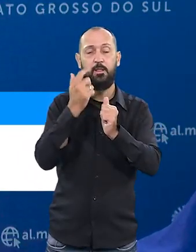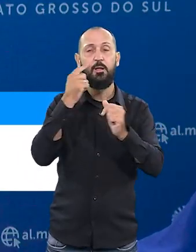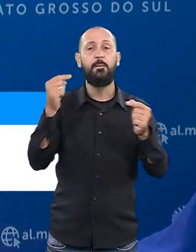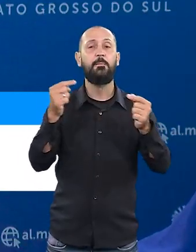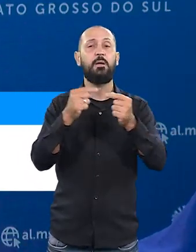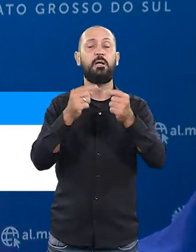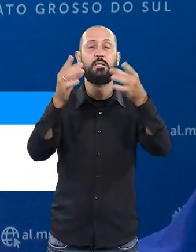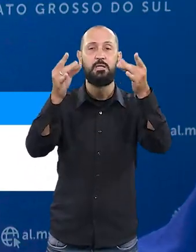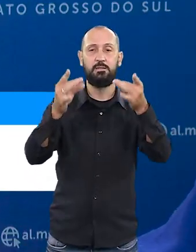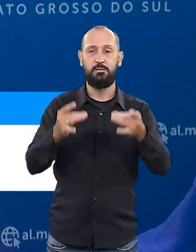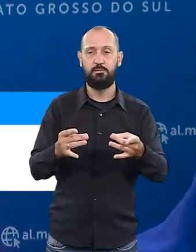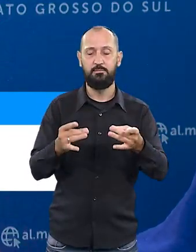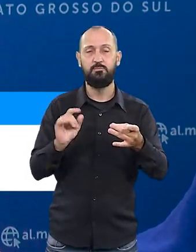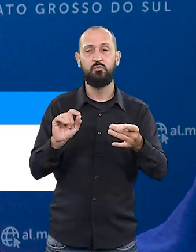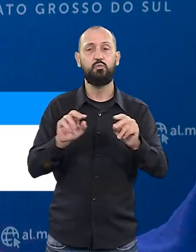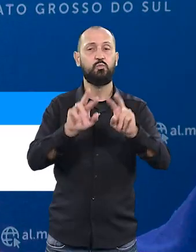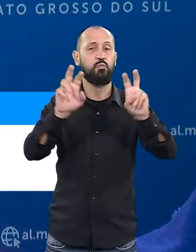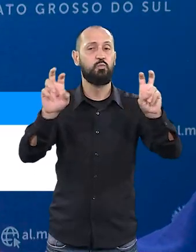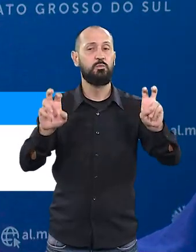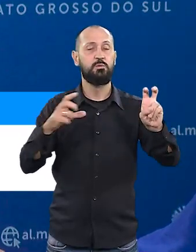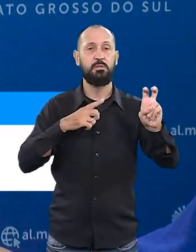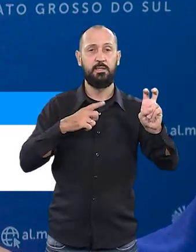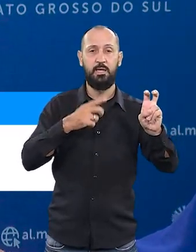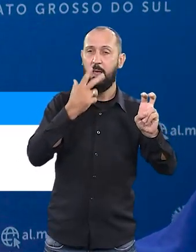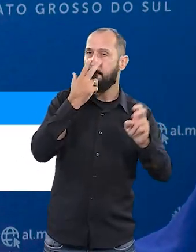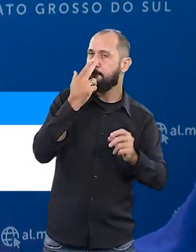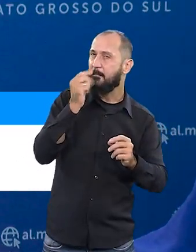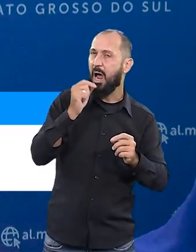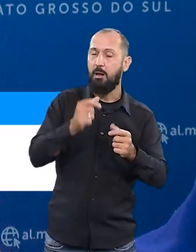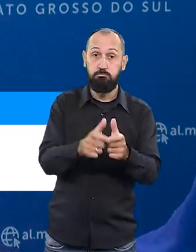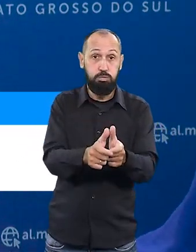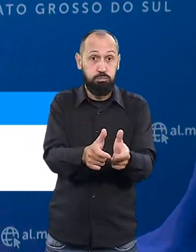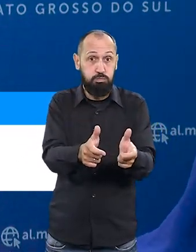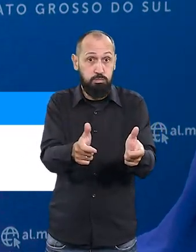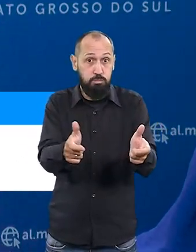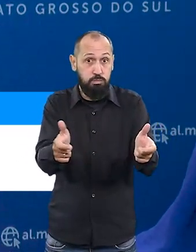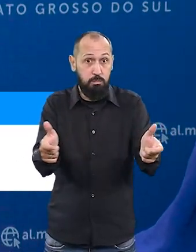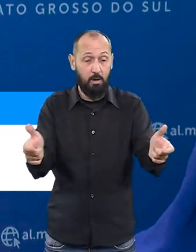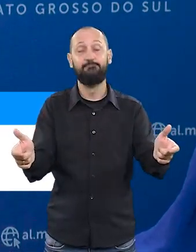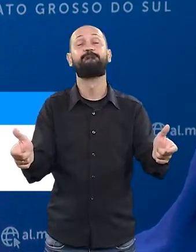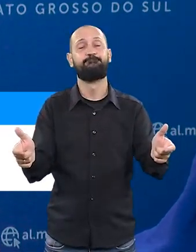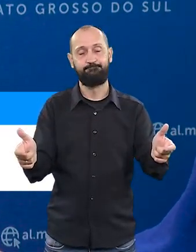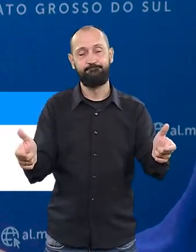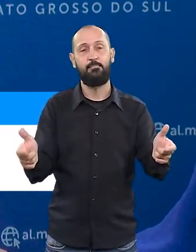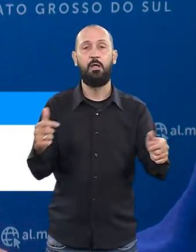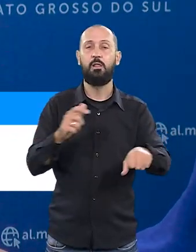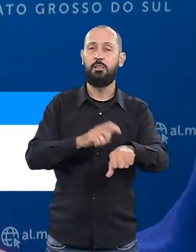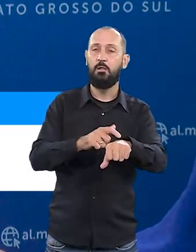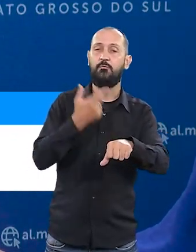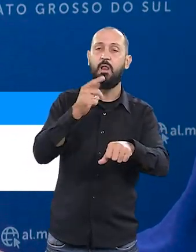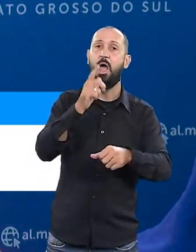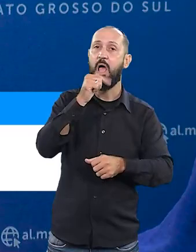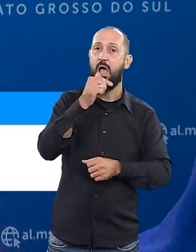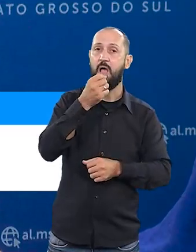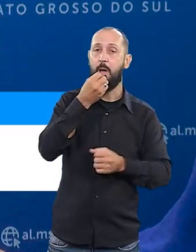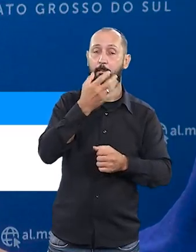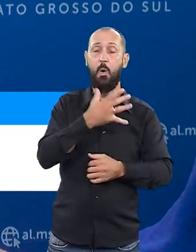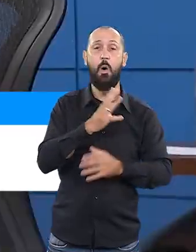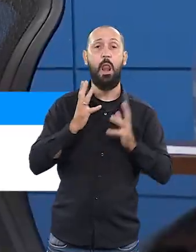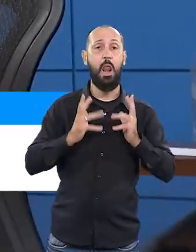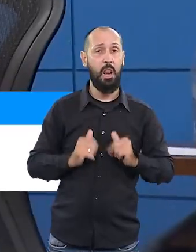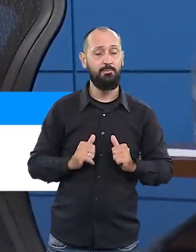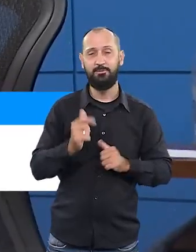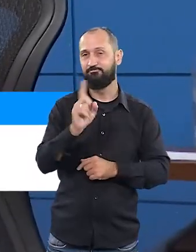fazer esse contraponto de um tema que embora pareça ser tão abundante quando a gente parte pro princípio de água potável não